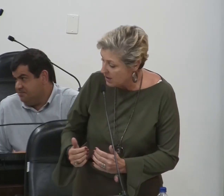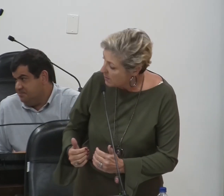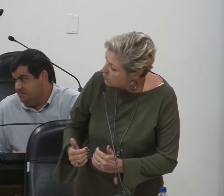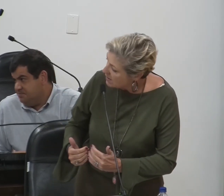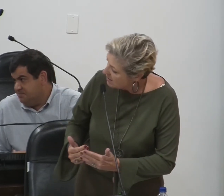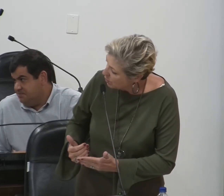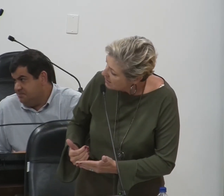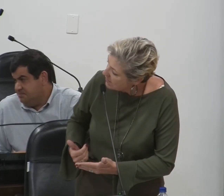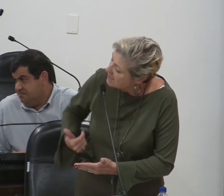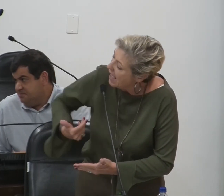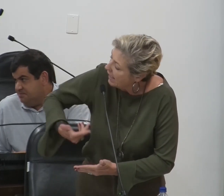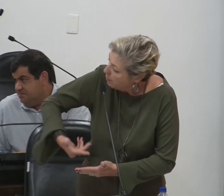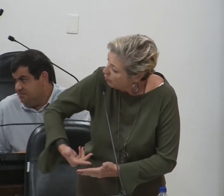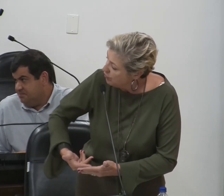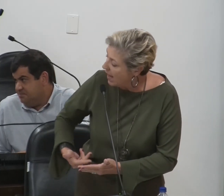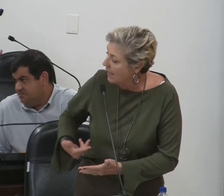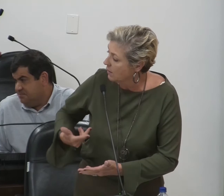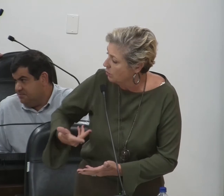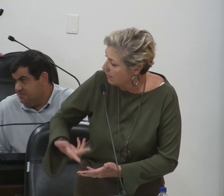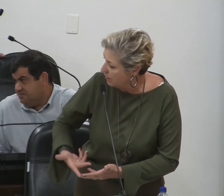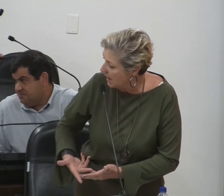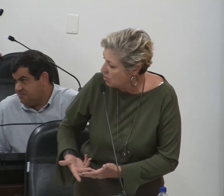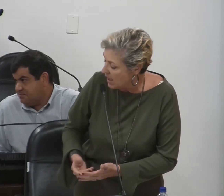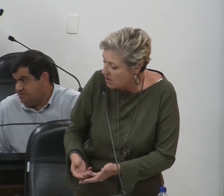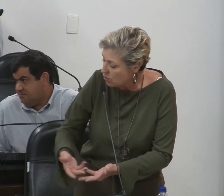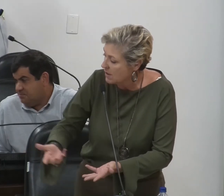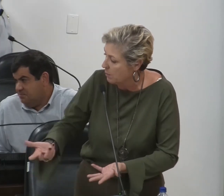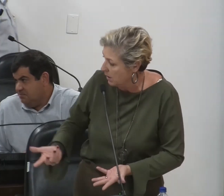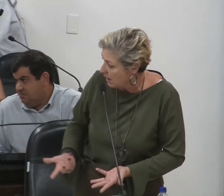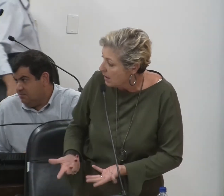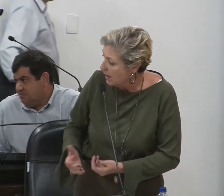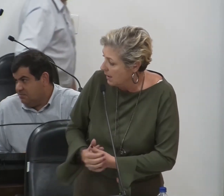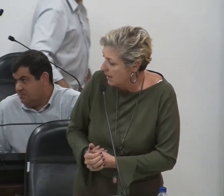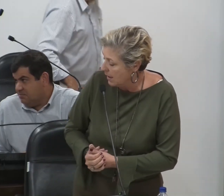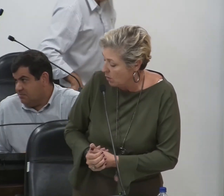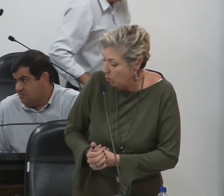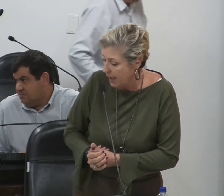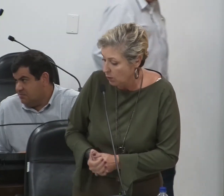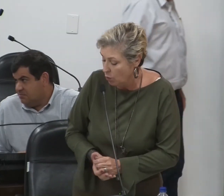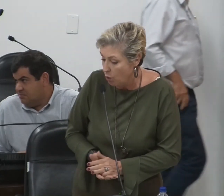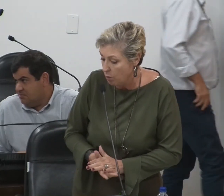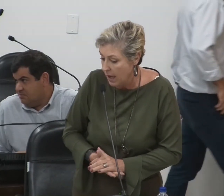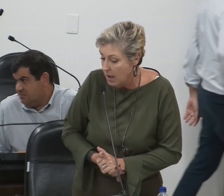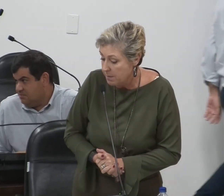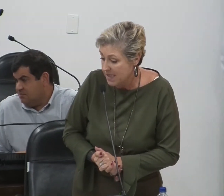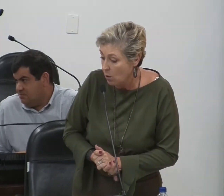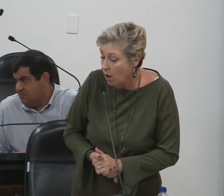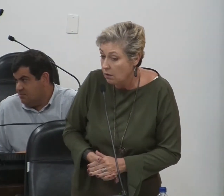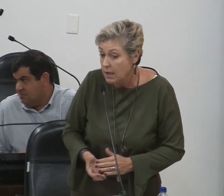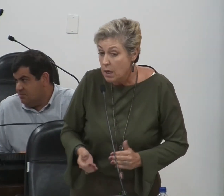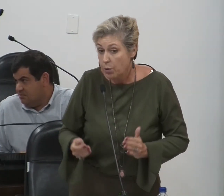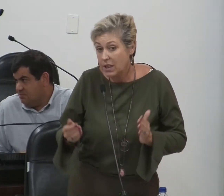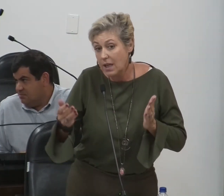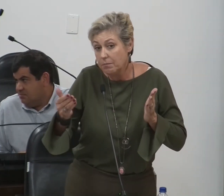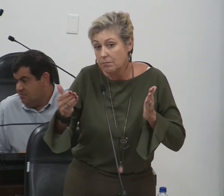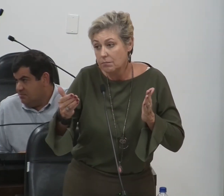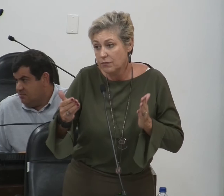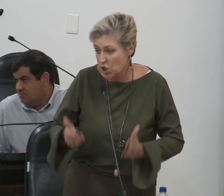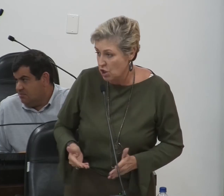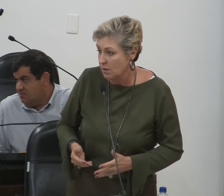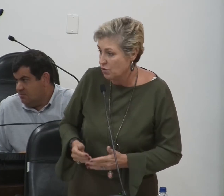onde muitas pessoas, muitas vezes, acabam falando referente a isso, sempre colocado com uma psicóloga,